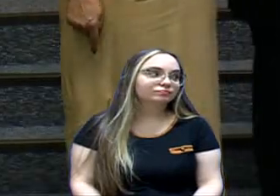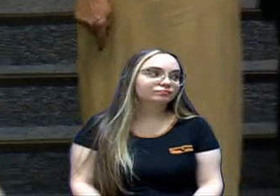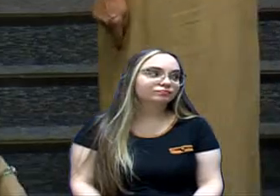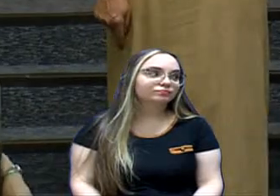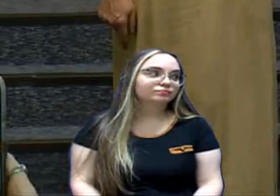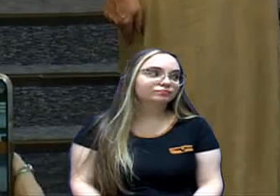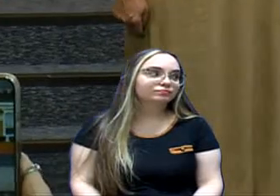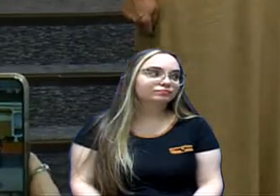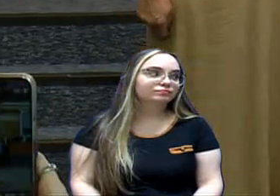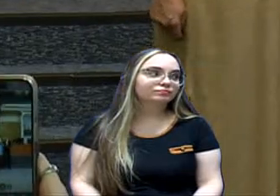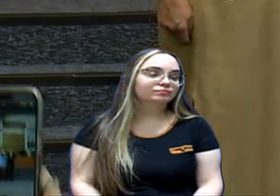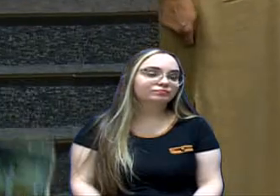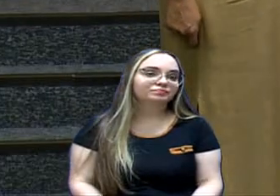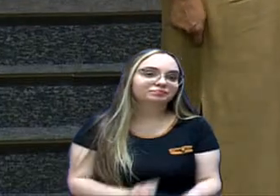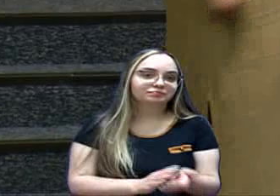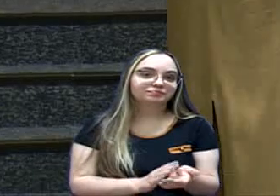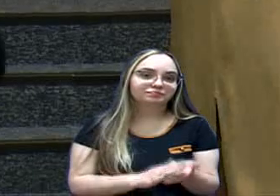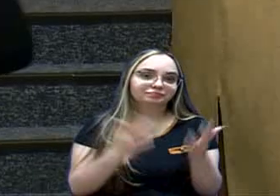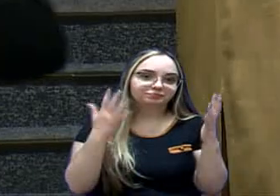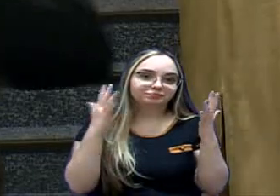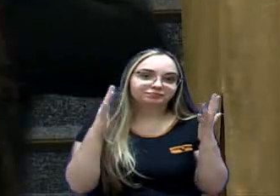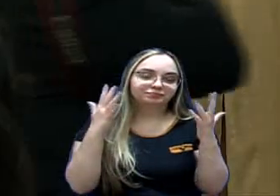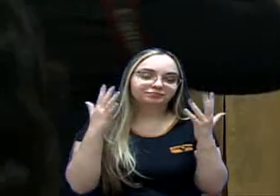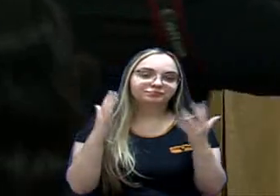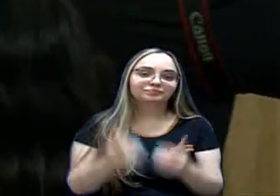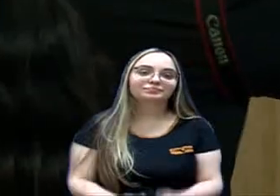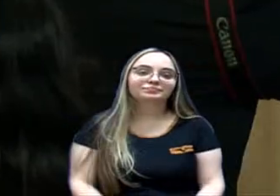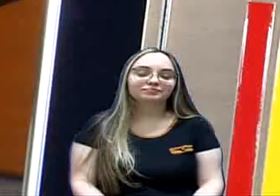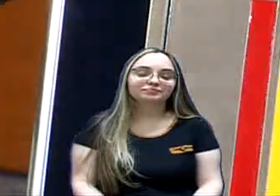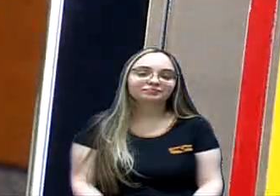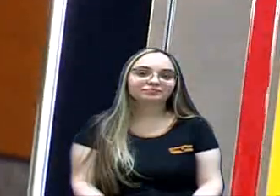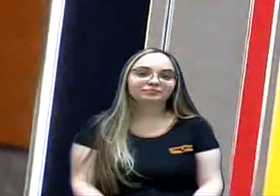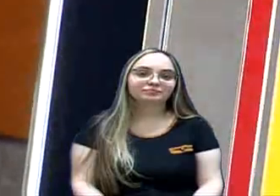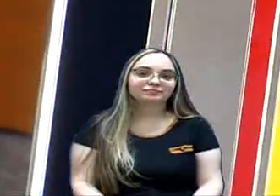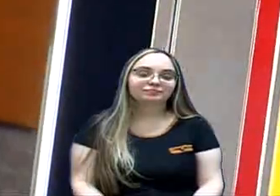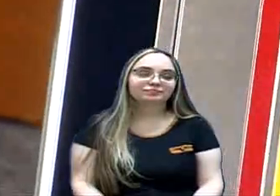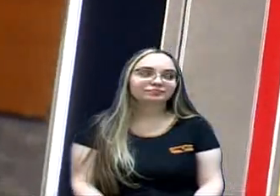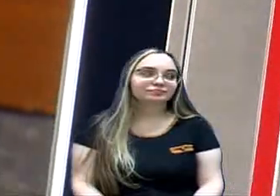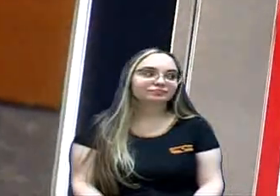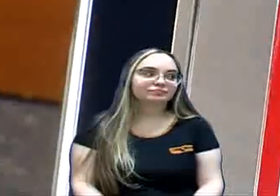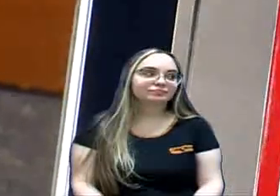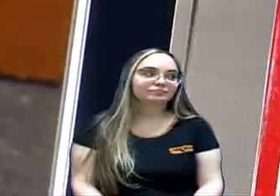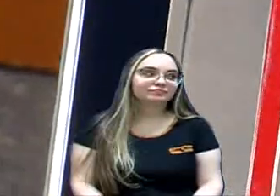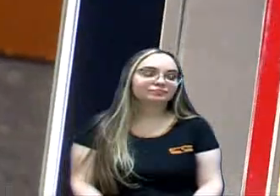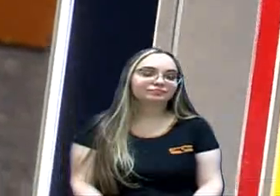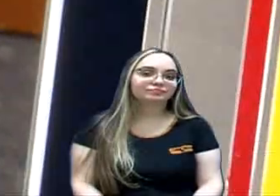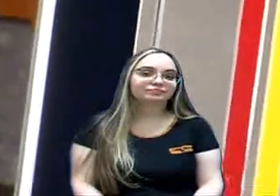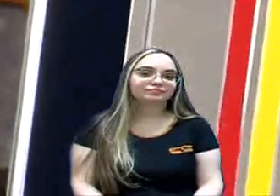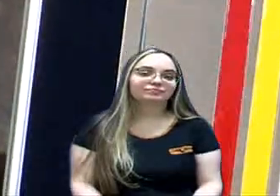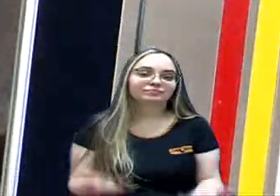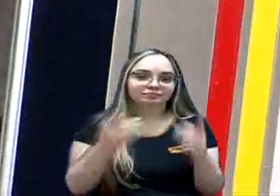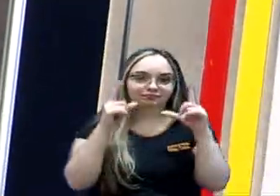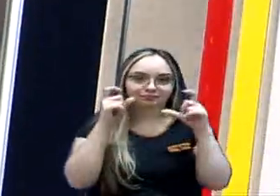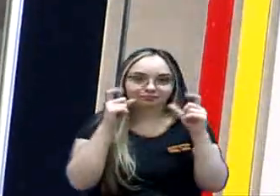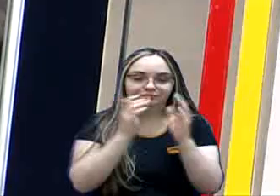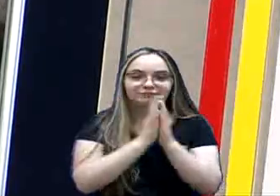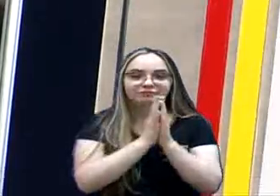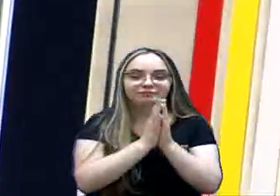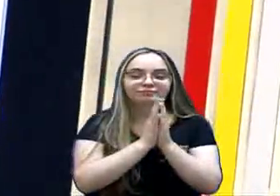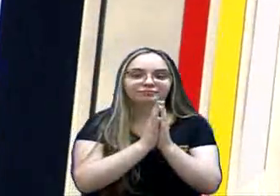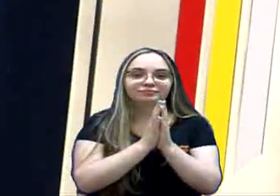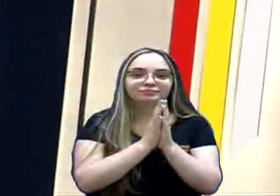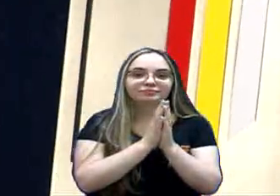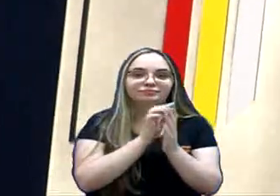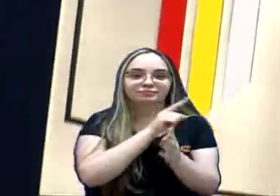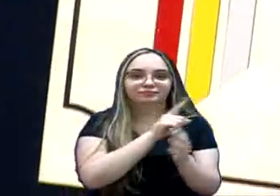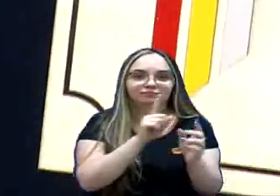Muito bem, vamos fazer o registro fotográfico. Vou solicitar que a